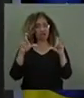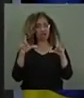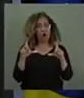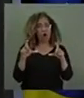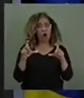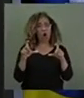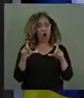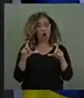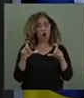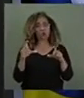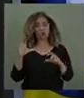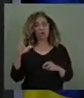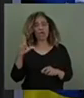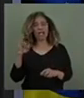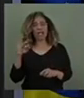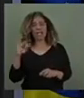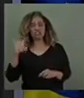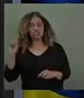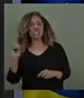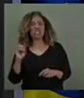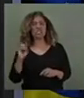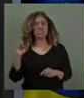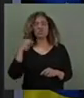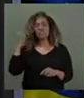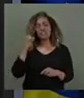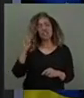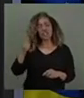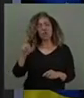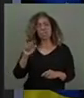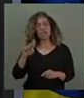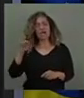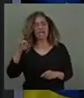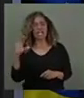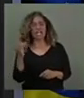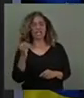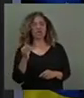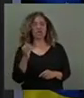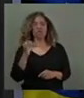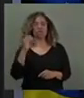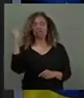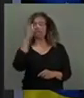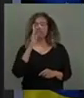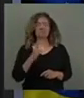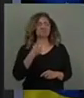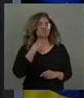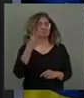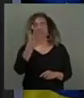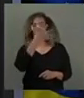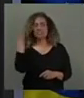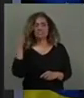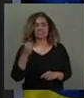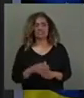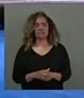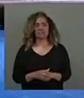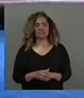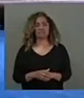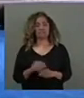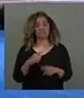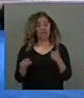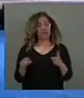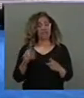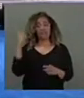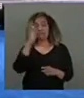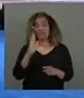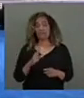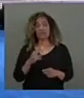Essa foto aqui, Cleitinho. Essa foto aqui, senador Marinho. O Brasil não pode esquecer. Agora o senhor não pode levar essa culpa. O